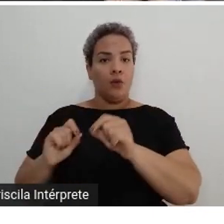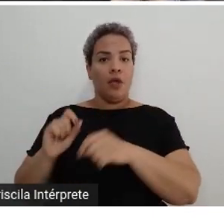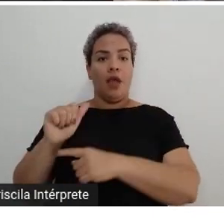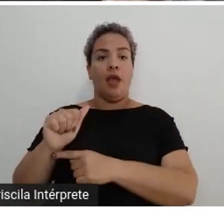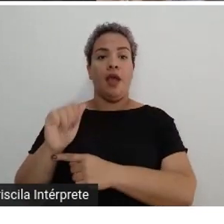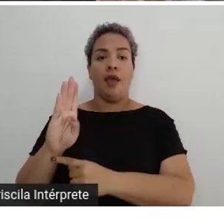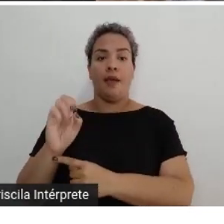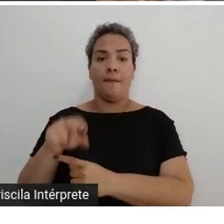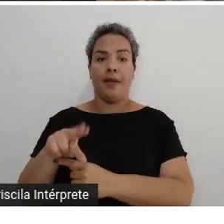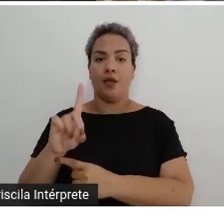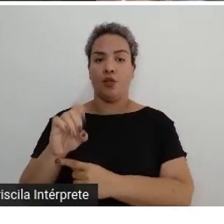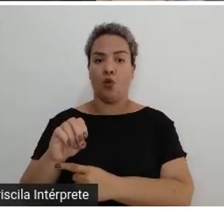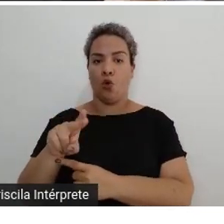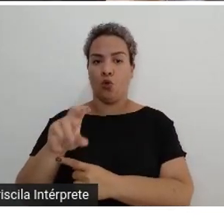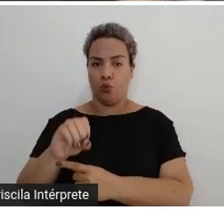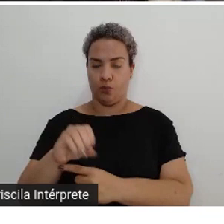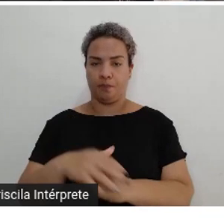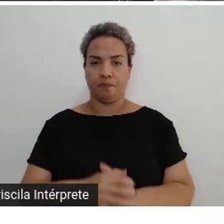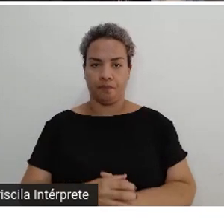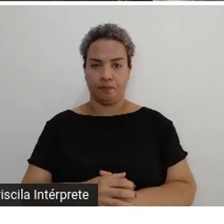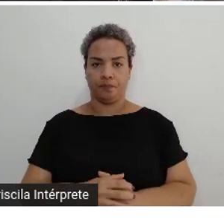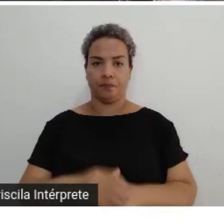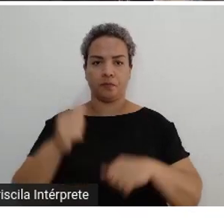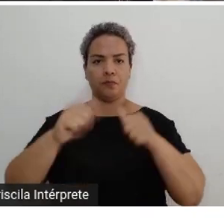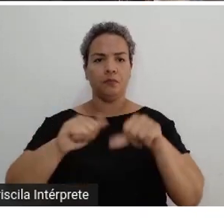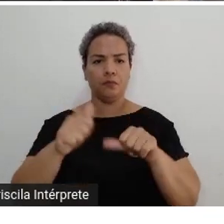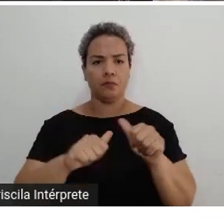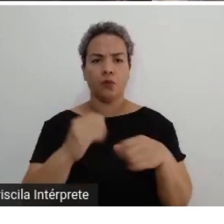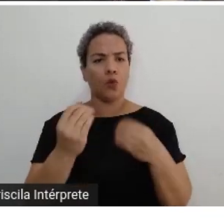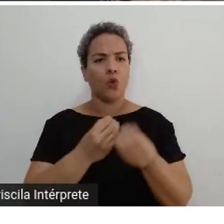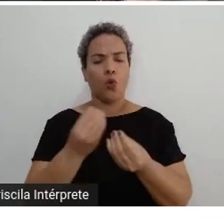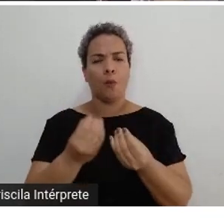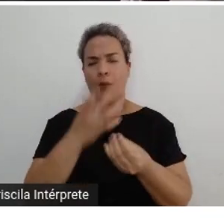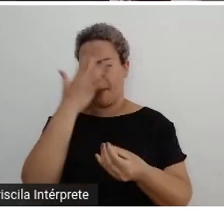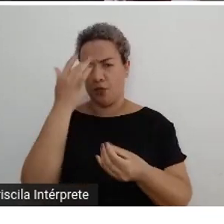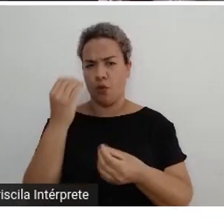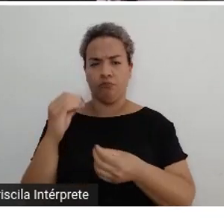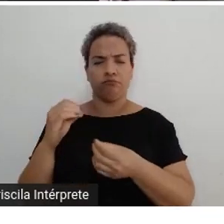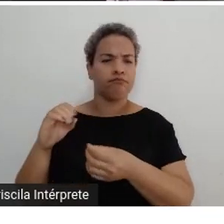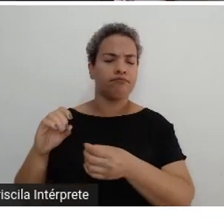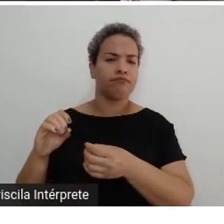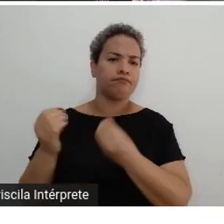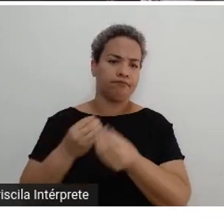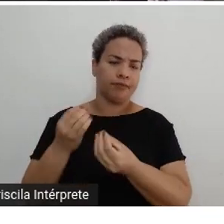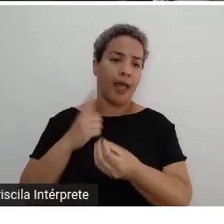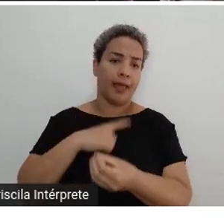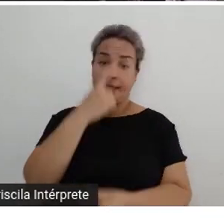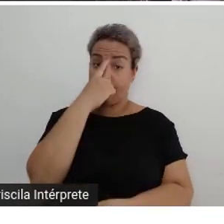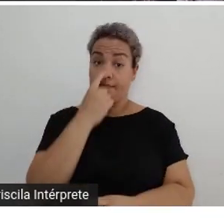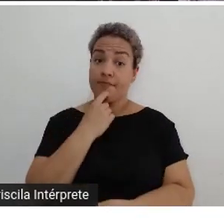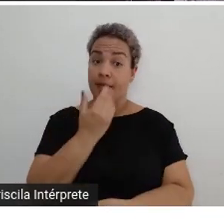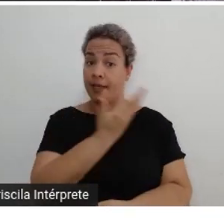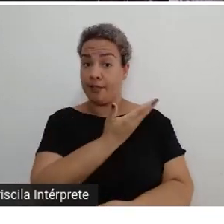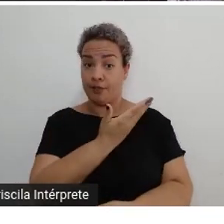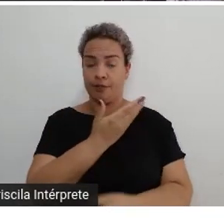Bom, aqui eu trouxe, né, uma pequena imagem ali de uma parte do fluxo de atendimento que é desenhado